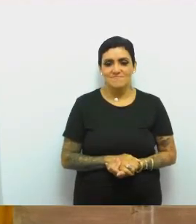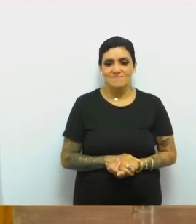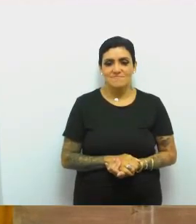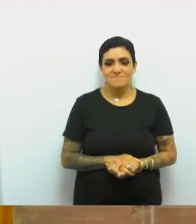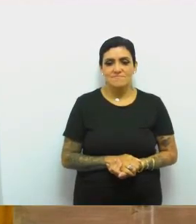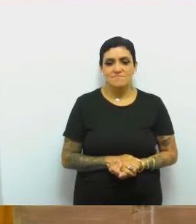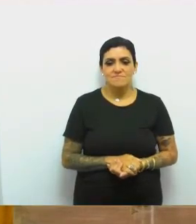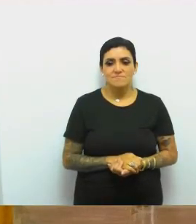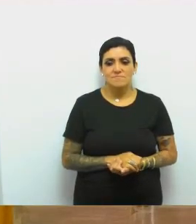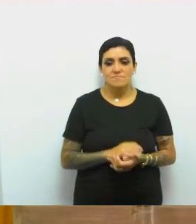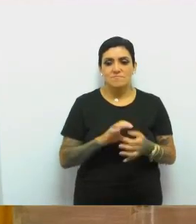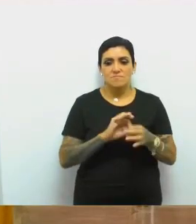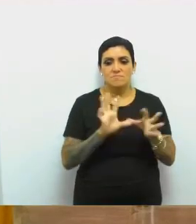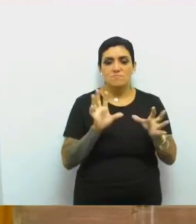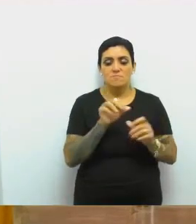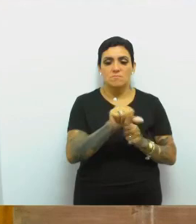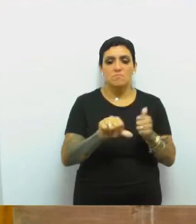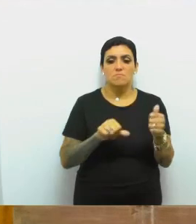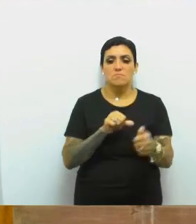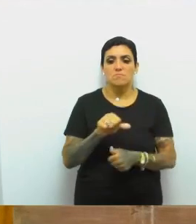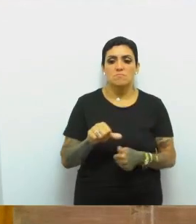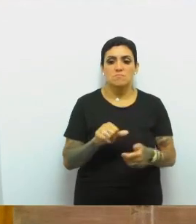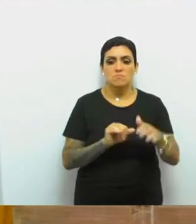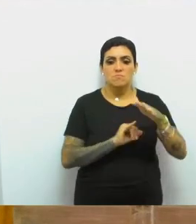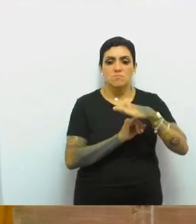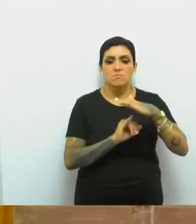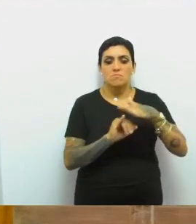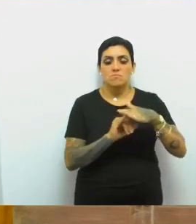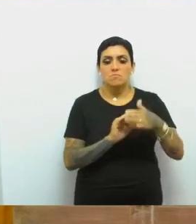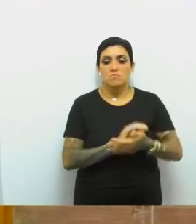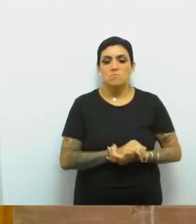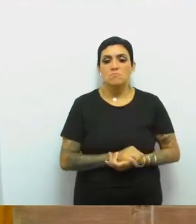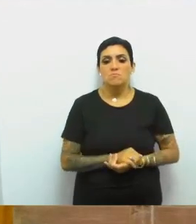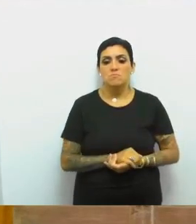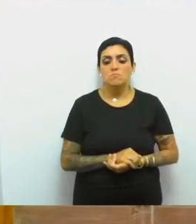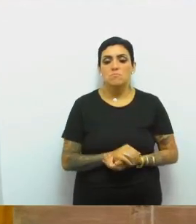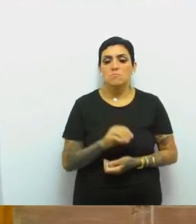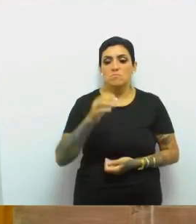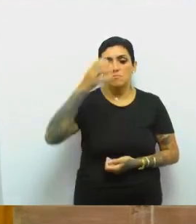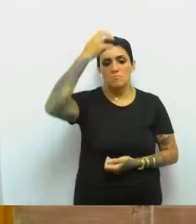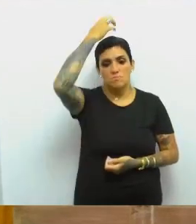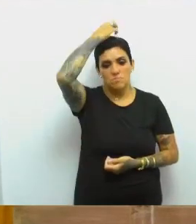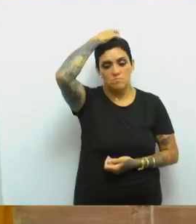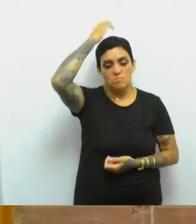sobre a alteração da estrutura da administração direta do município de Angra dos Reis.